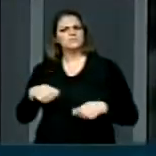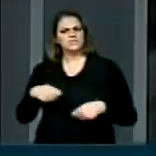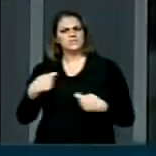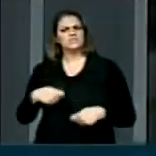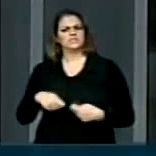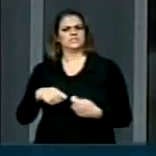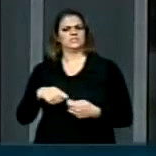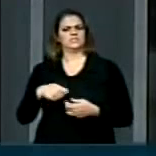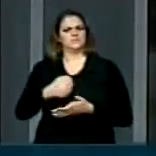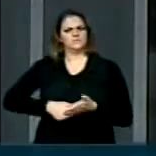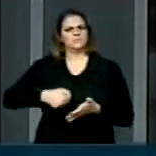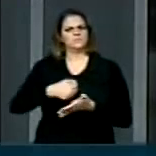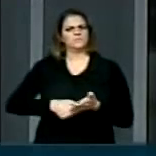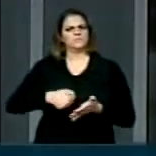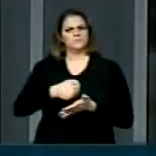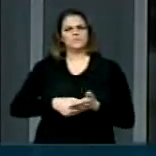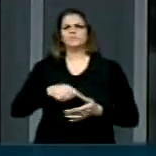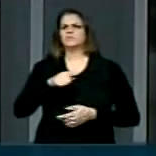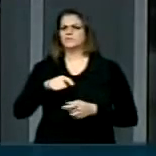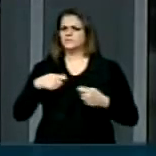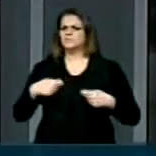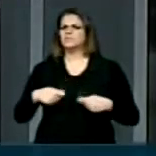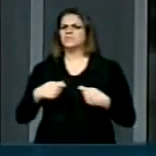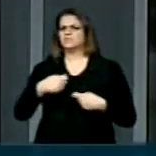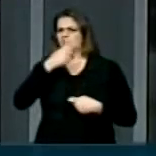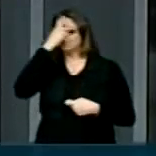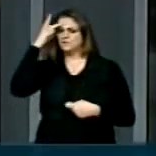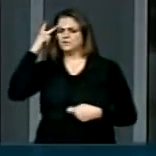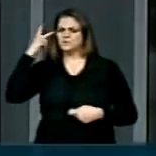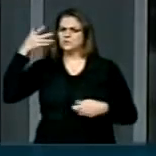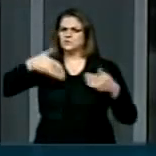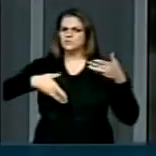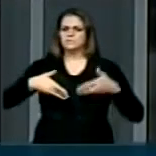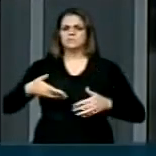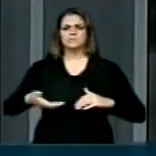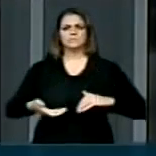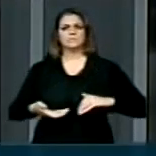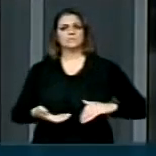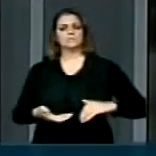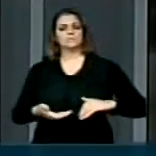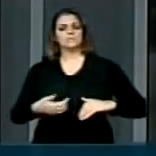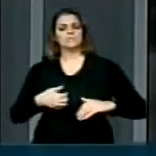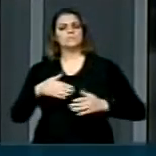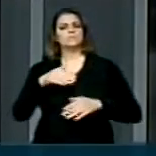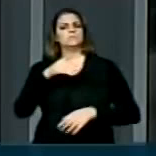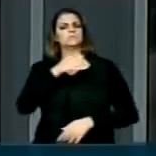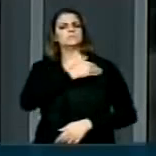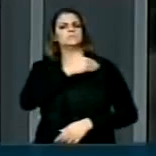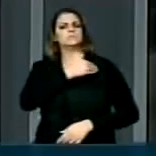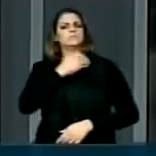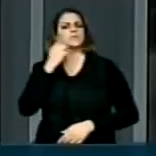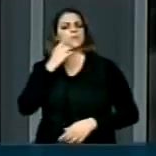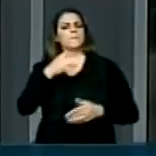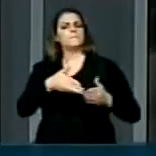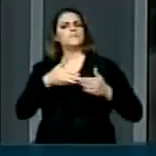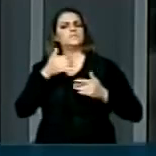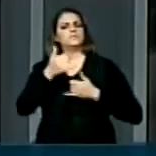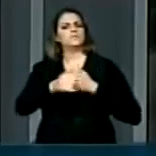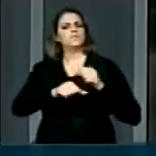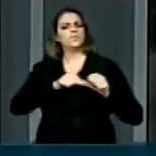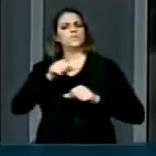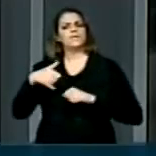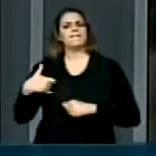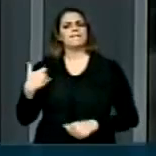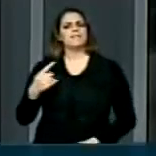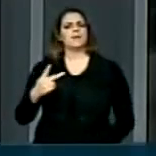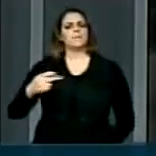para uma verdadeira cruzada a este Parlamento para a redução da maioridade penal seja aprovada.